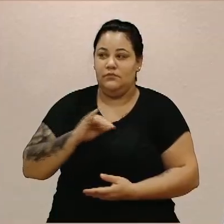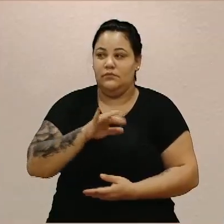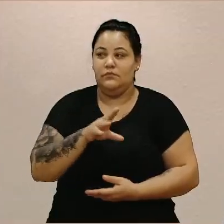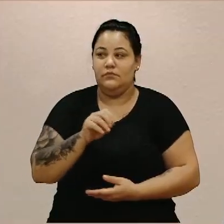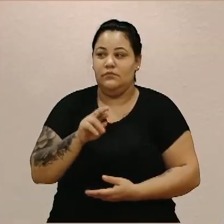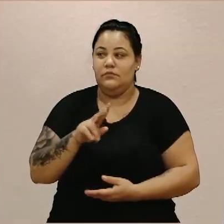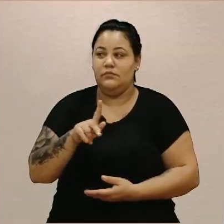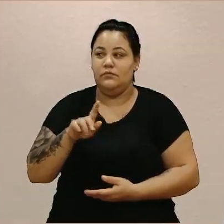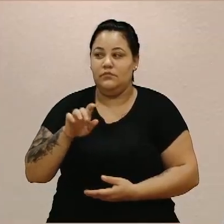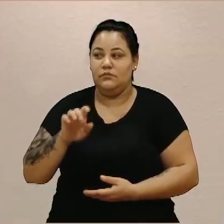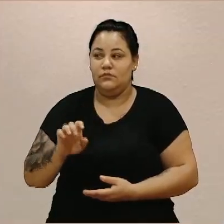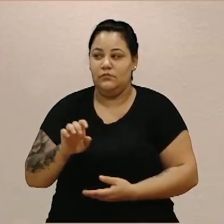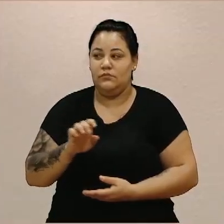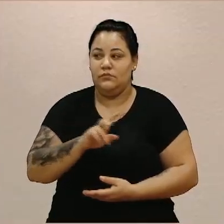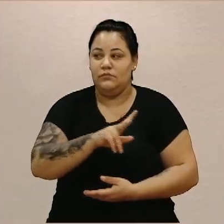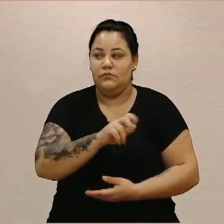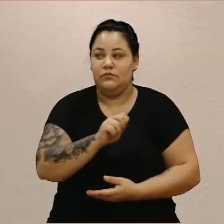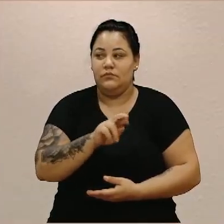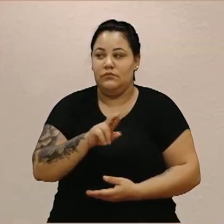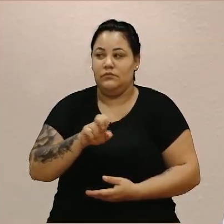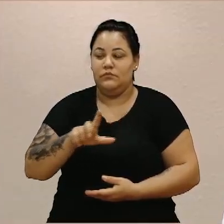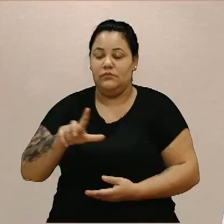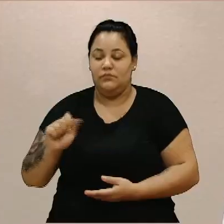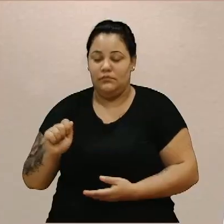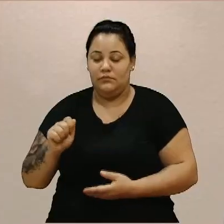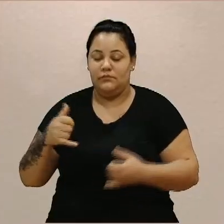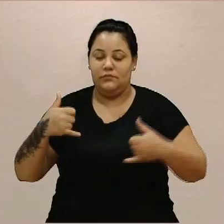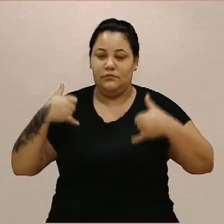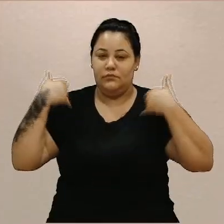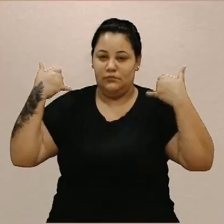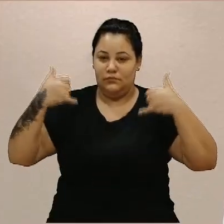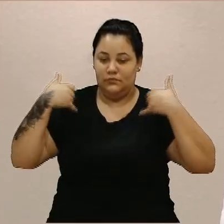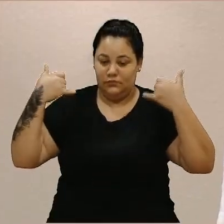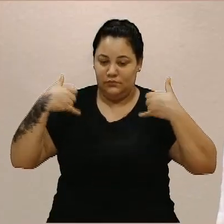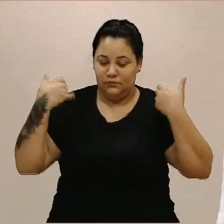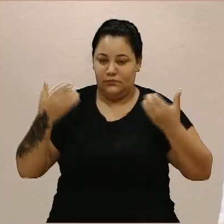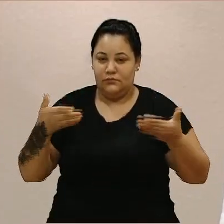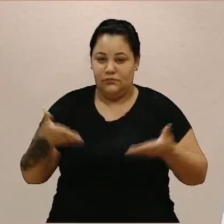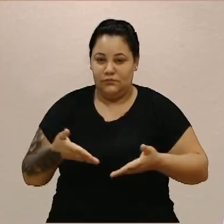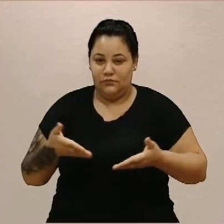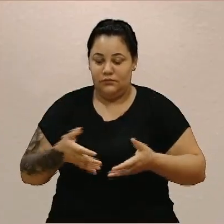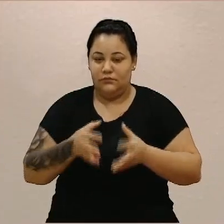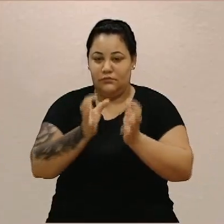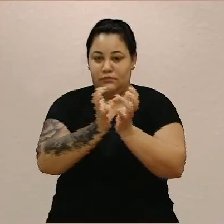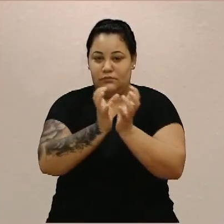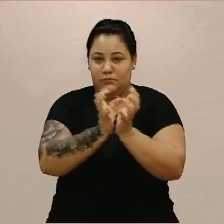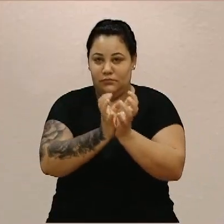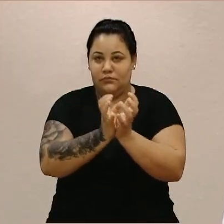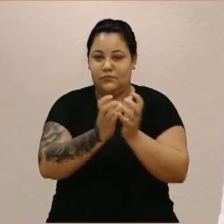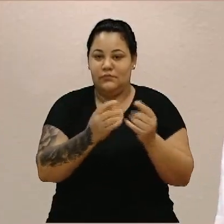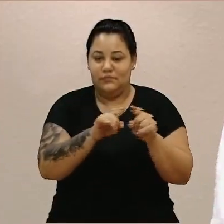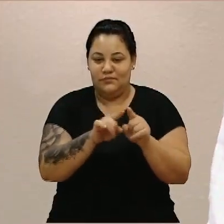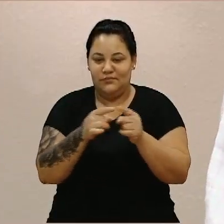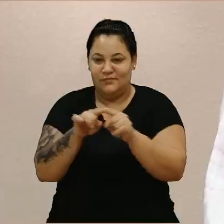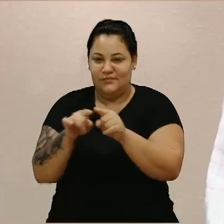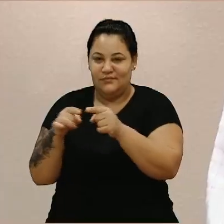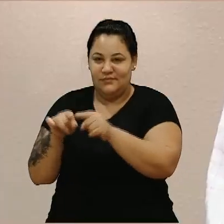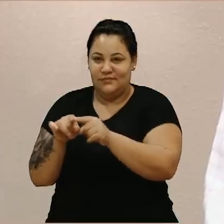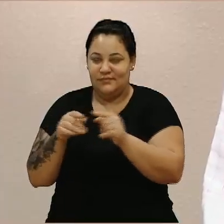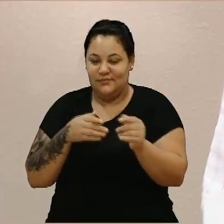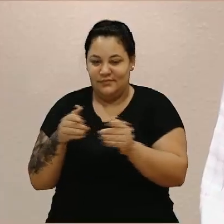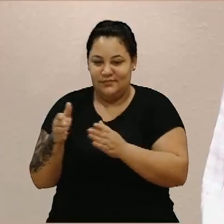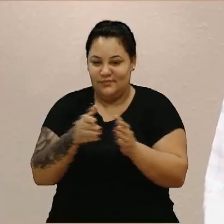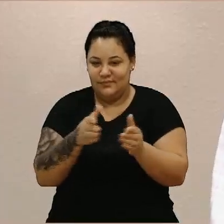Varela, que aniversaria, né, um colega parceiro que cortávamos as estradas de Harley Davidson há um